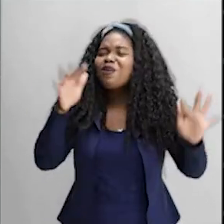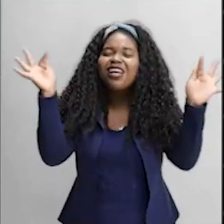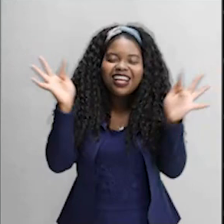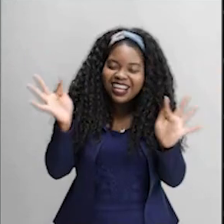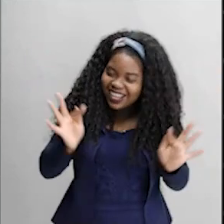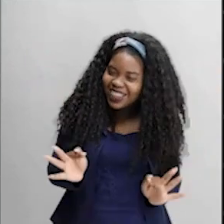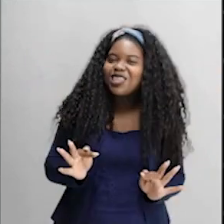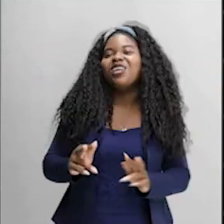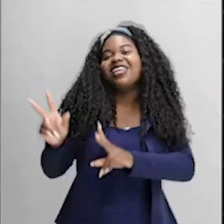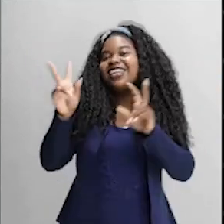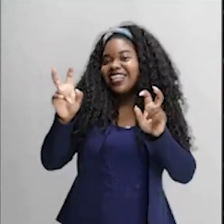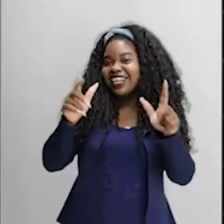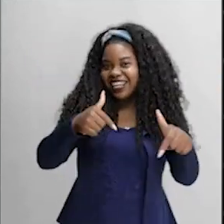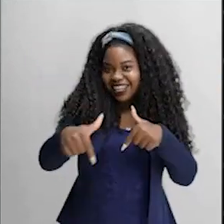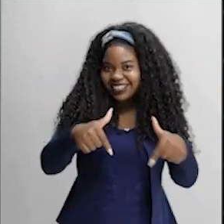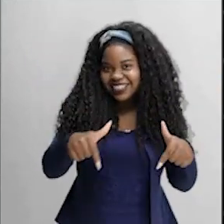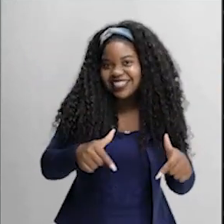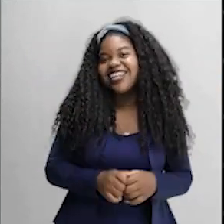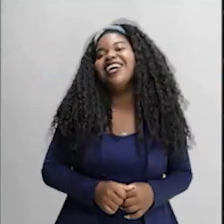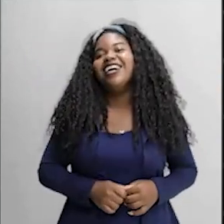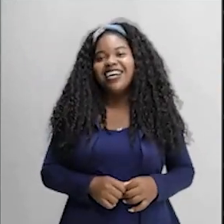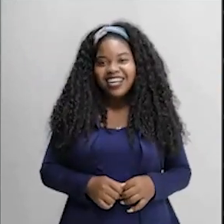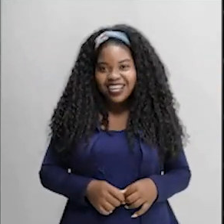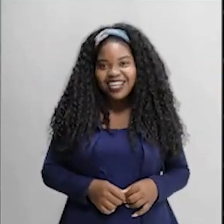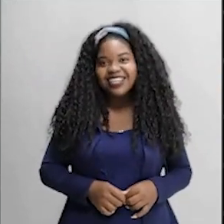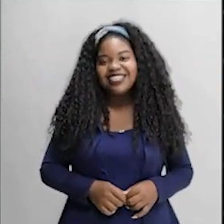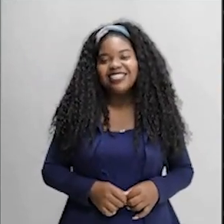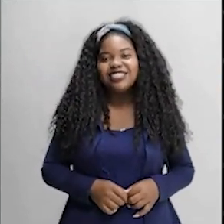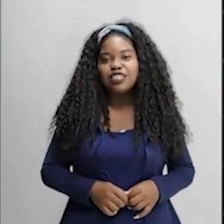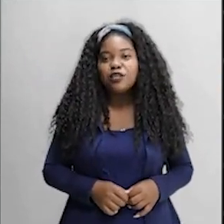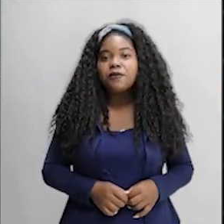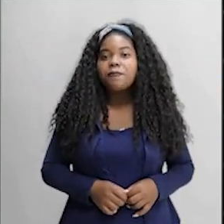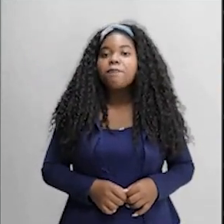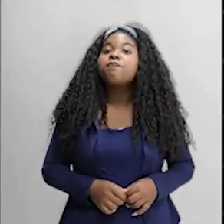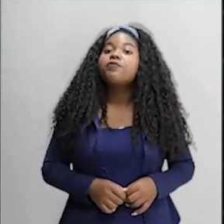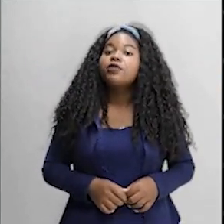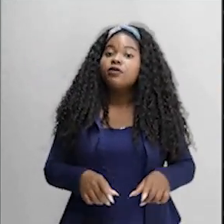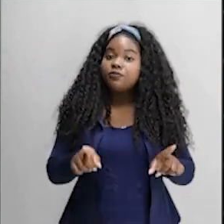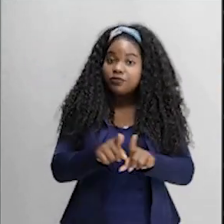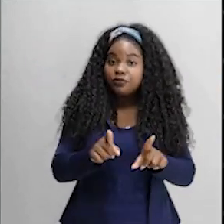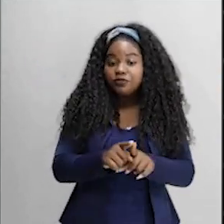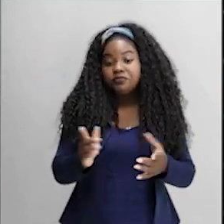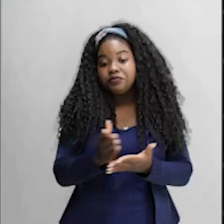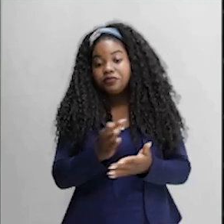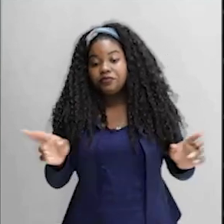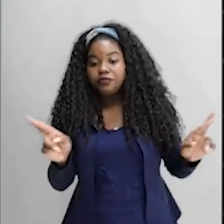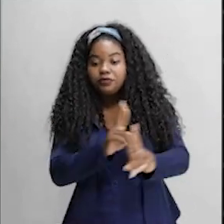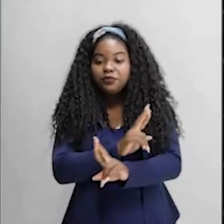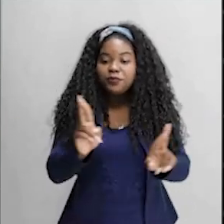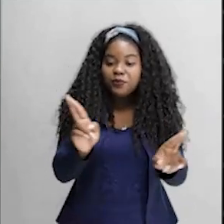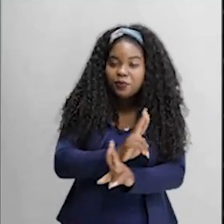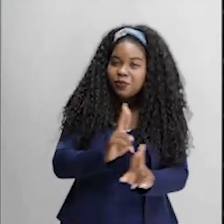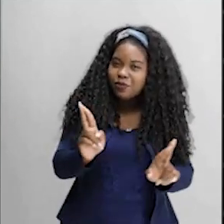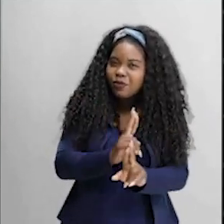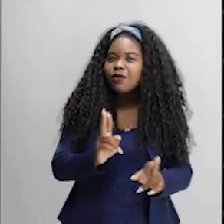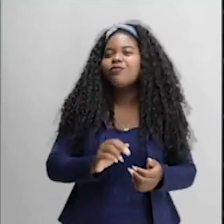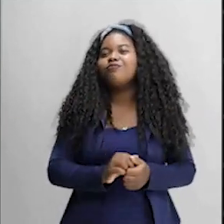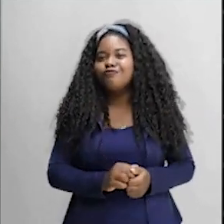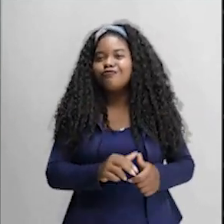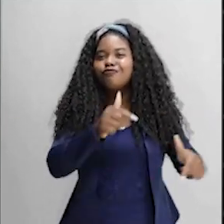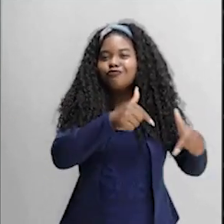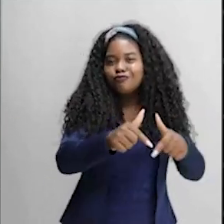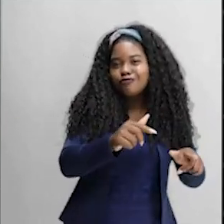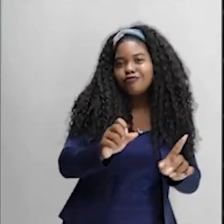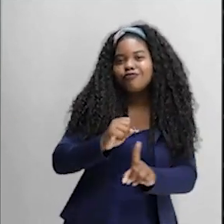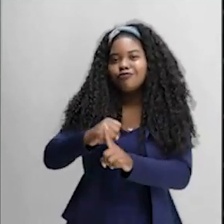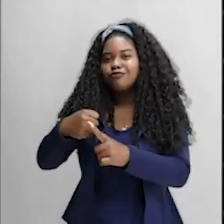vamos falar de trabalho. É dele mesmo. Tá? E nós vamos aqui traçar algumas relações mais íntimas entre